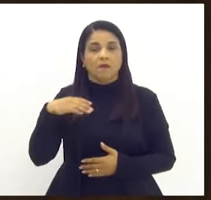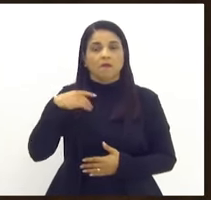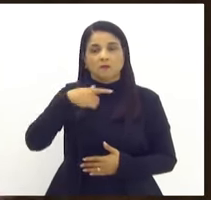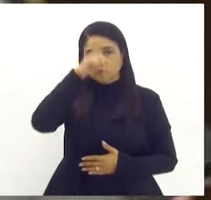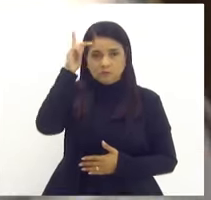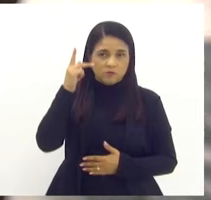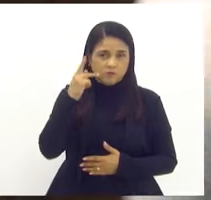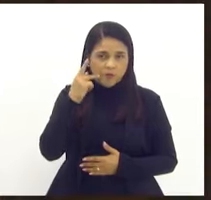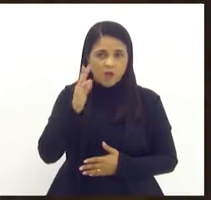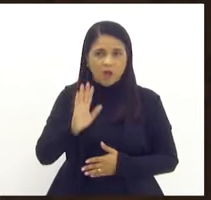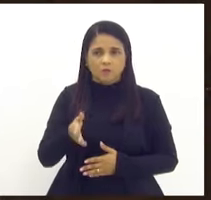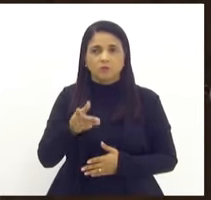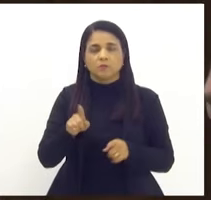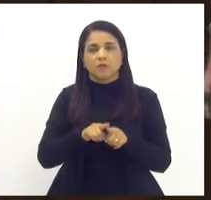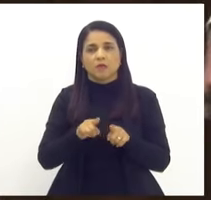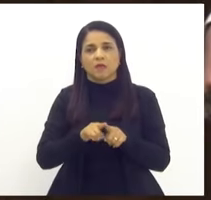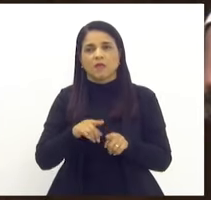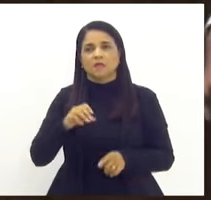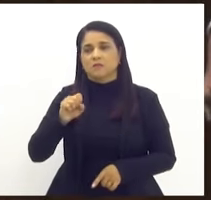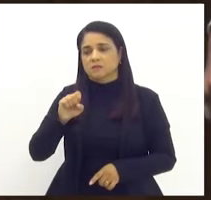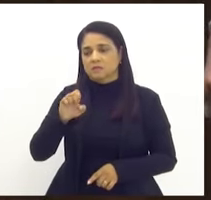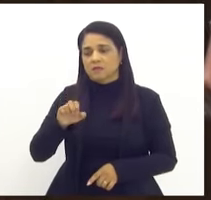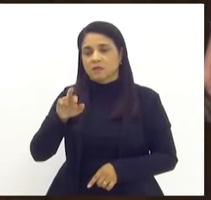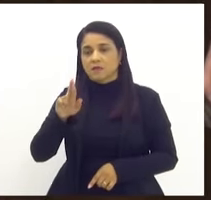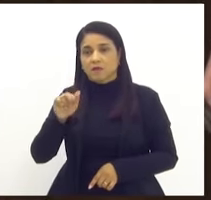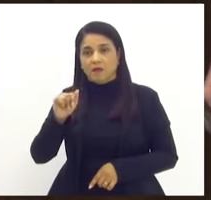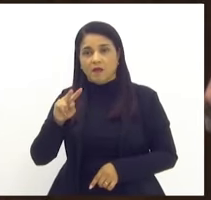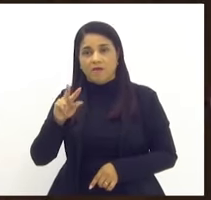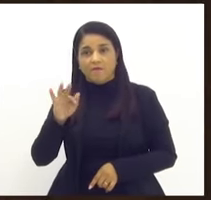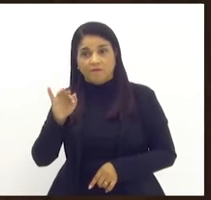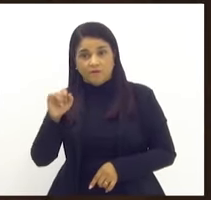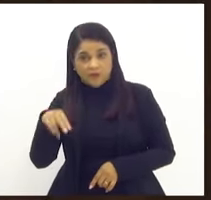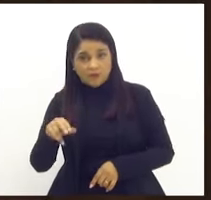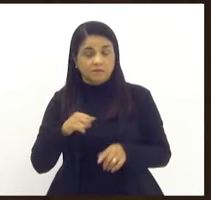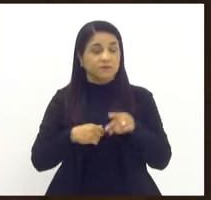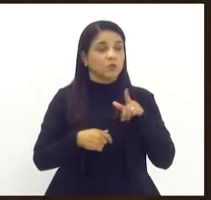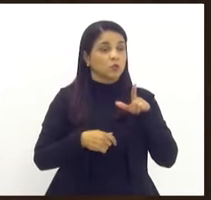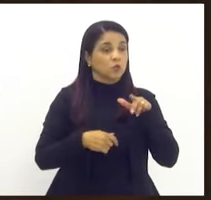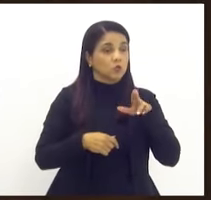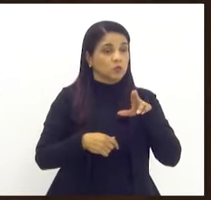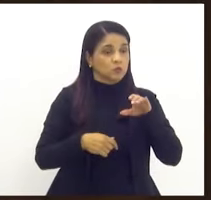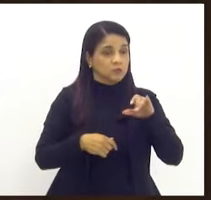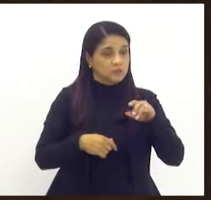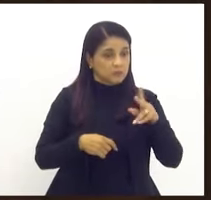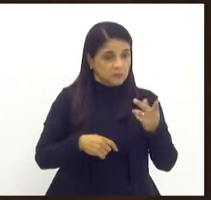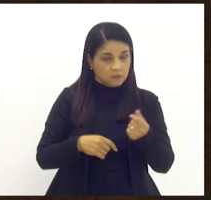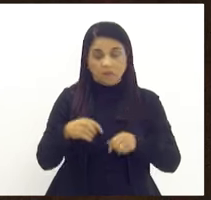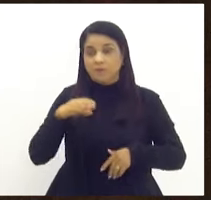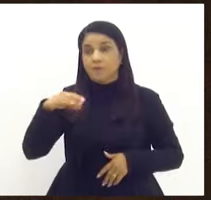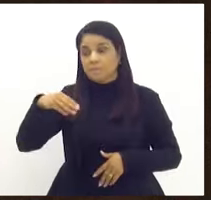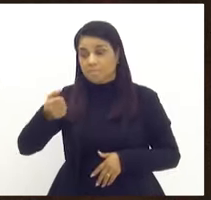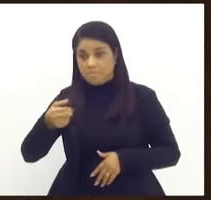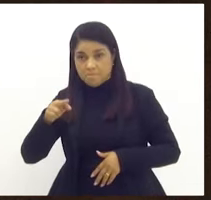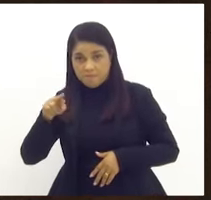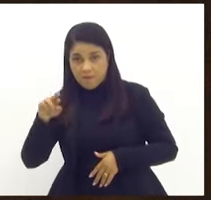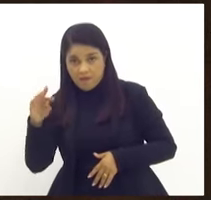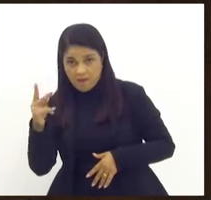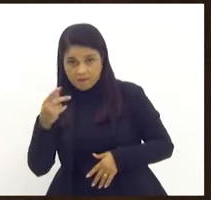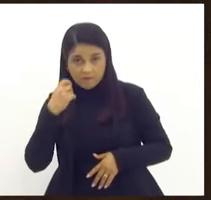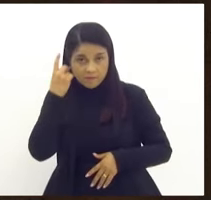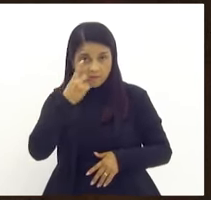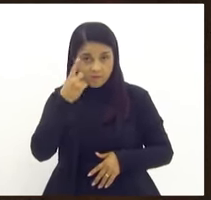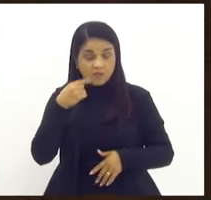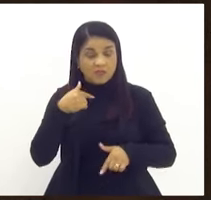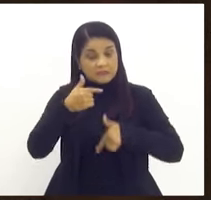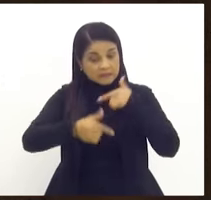quando a gente quando a gente viu deputada Lucinha deputada Marta Rocha a única vantagem que a gente tá tendo é que a gente tá começando a